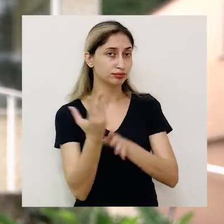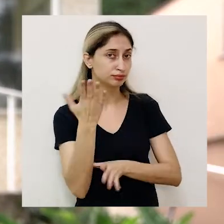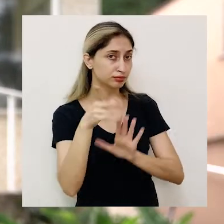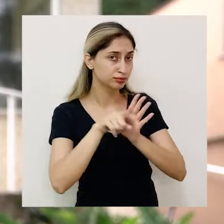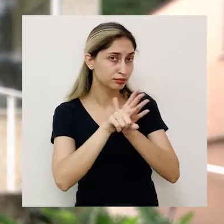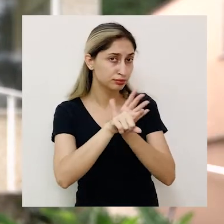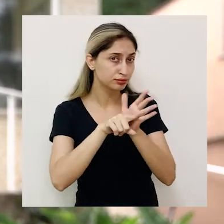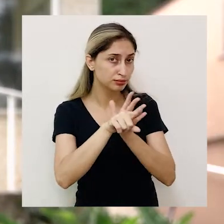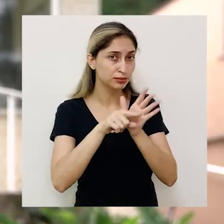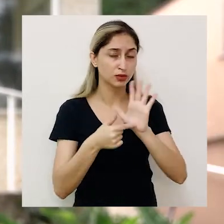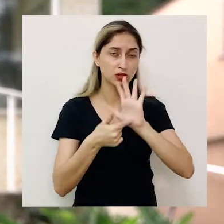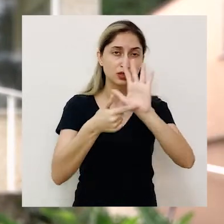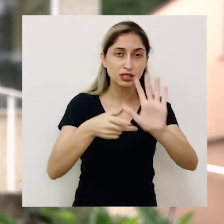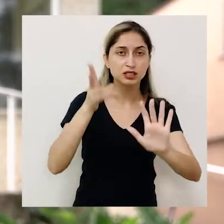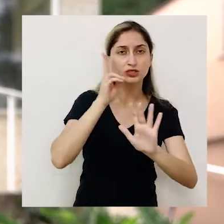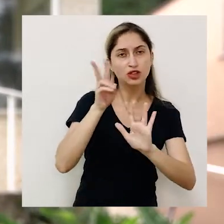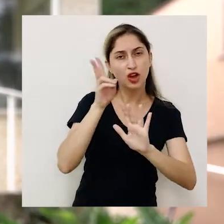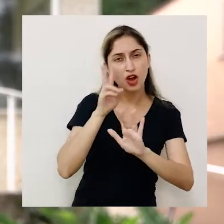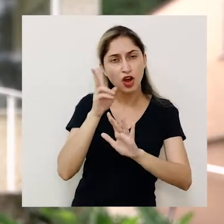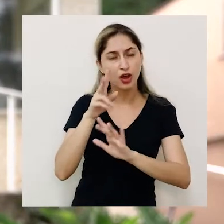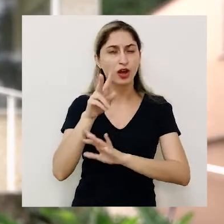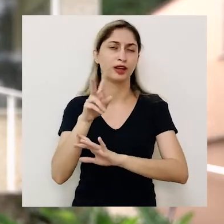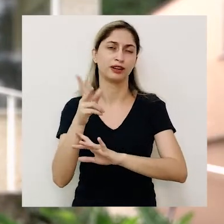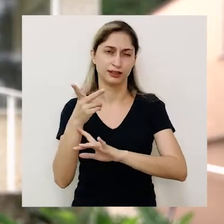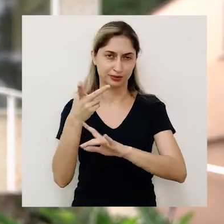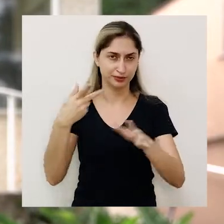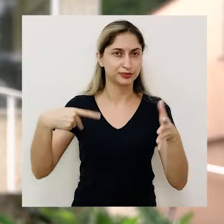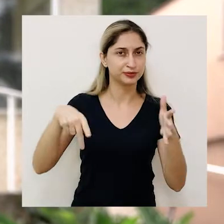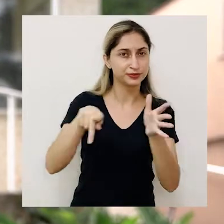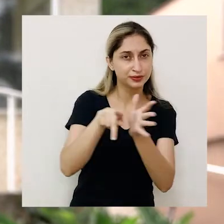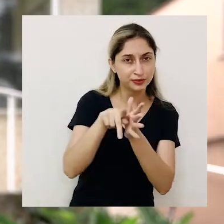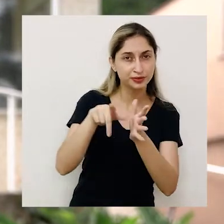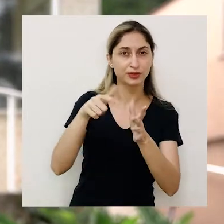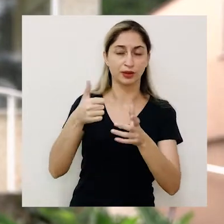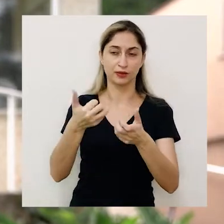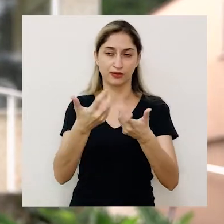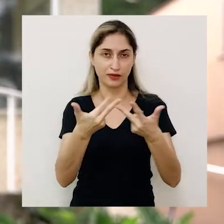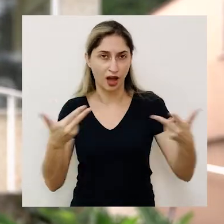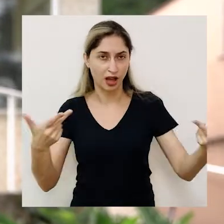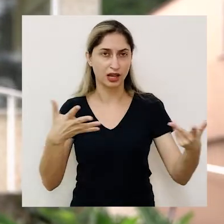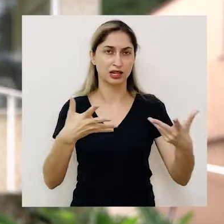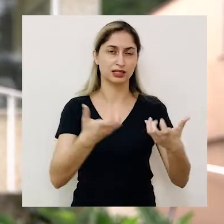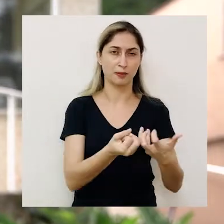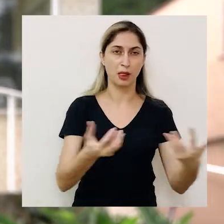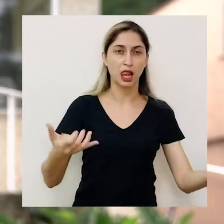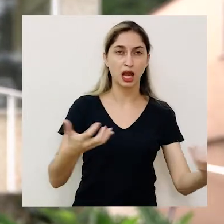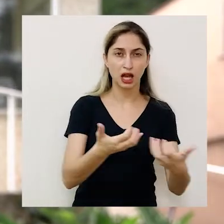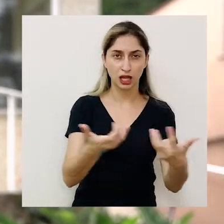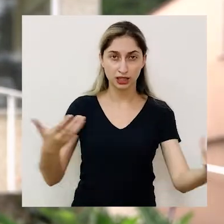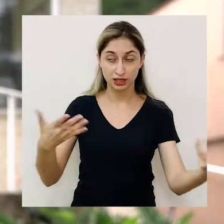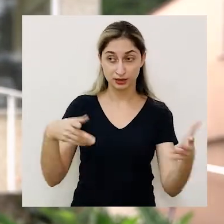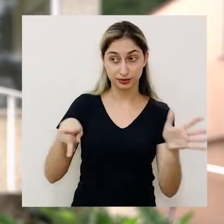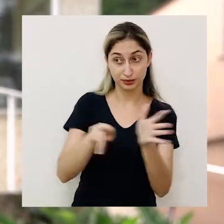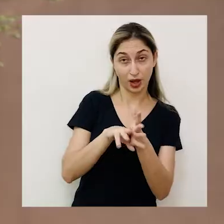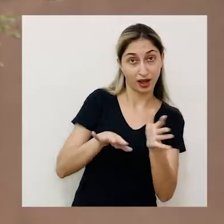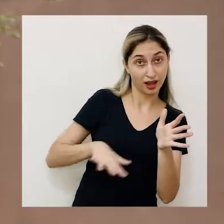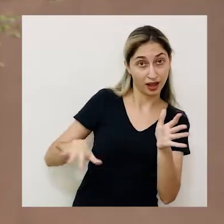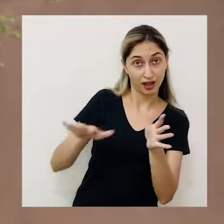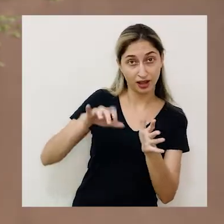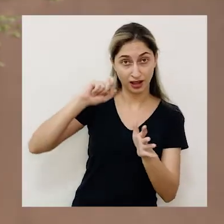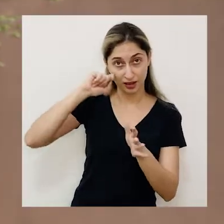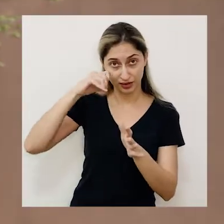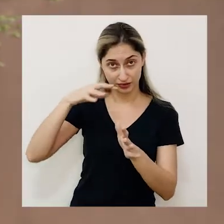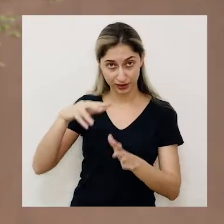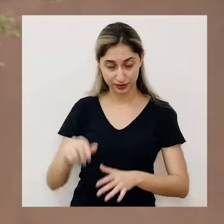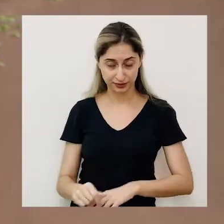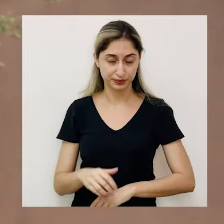trazendo um pouco das lendas, das histórias, da cosmologia dessas espécies, dentro do universo africano. A